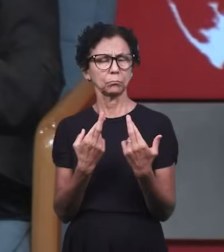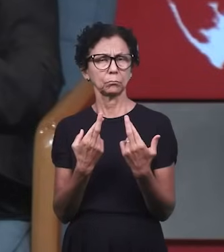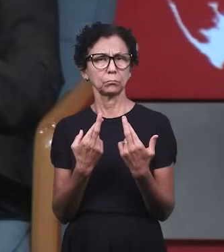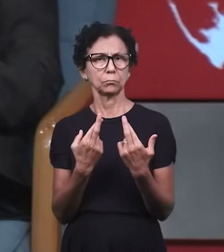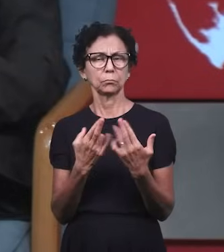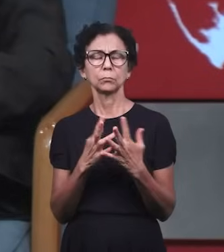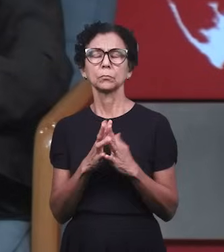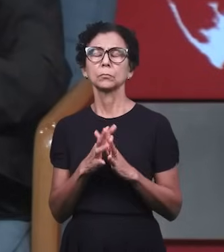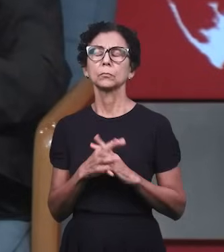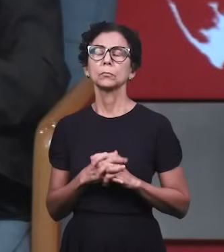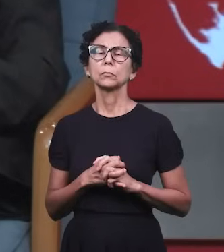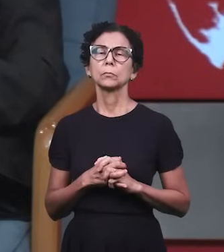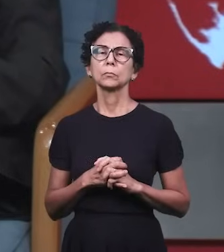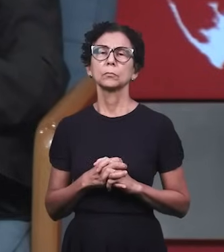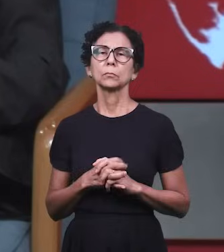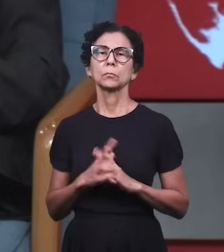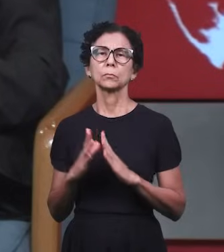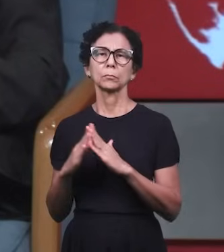nossas, solenes,